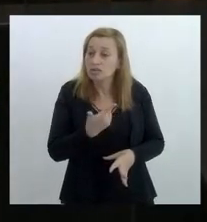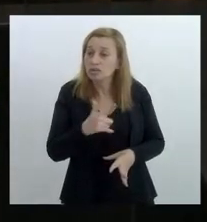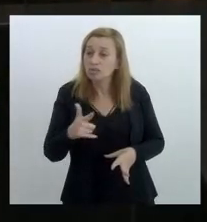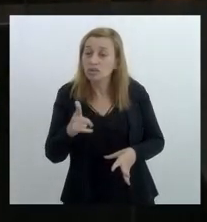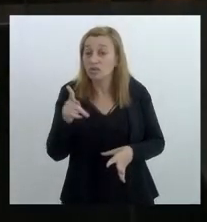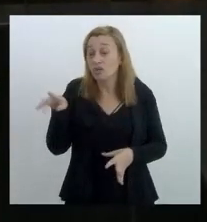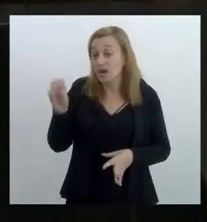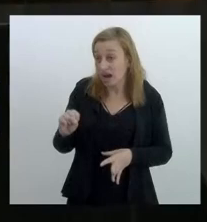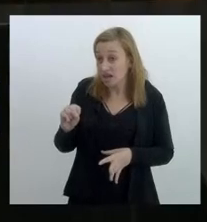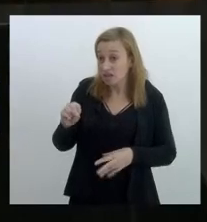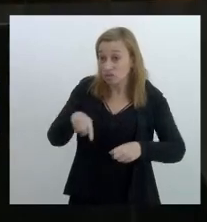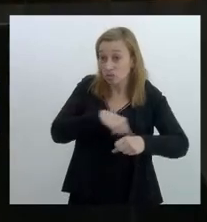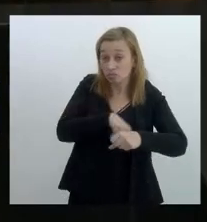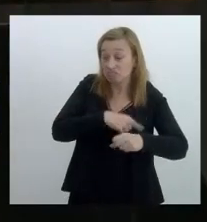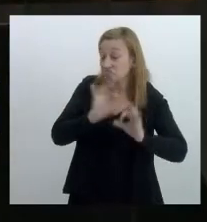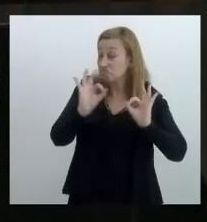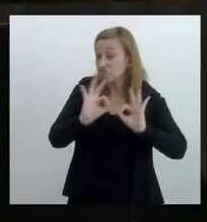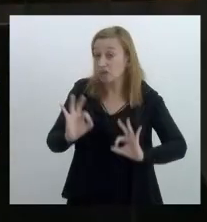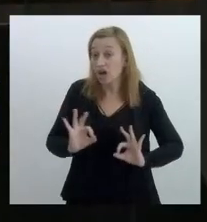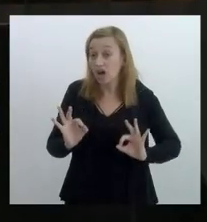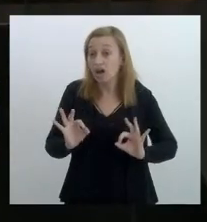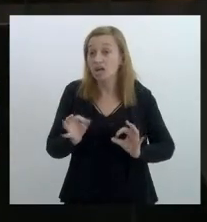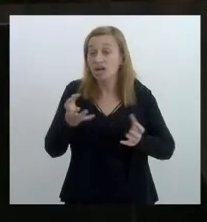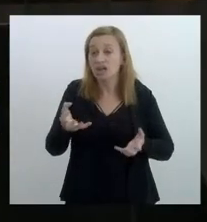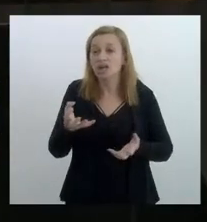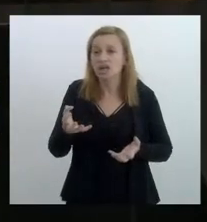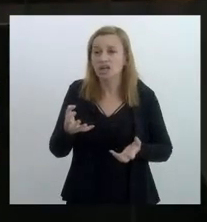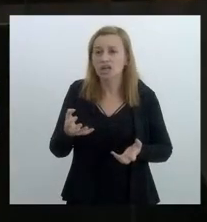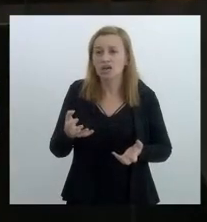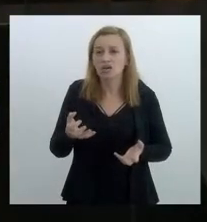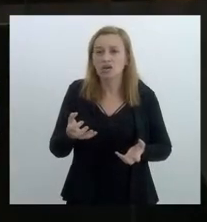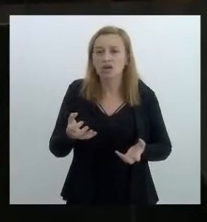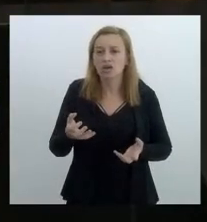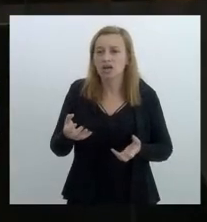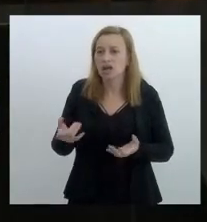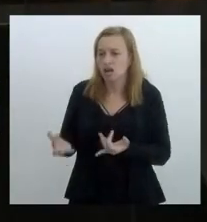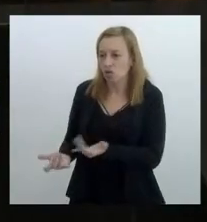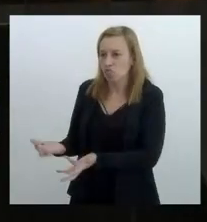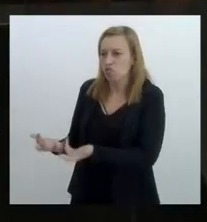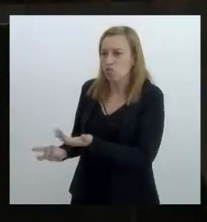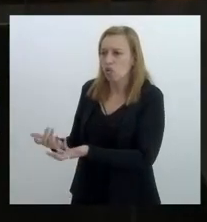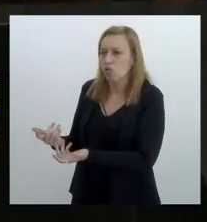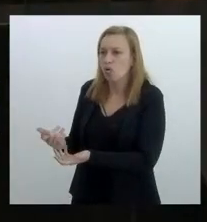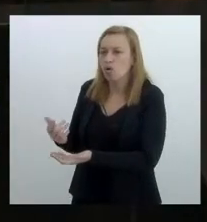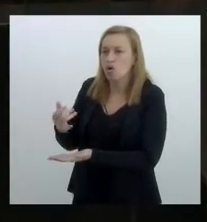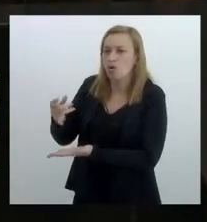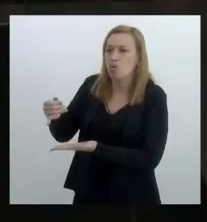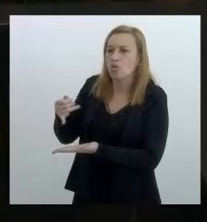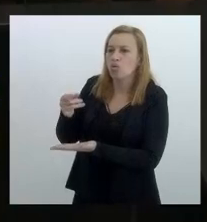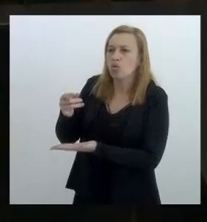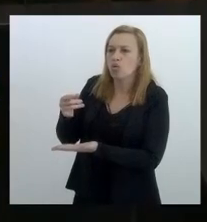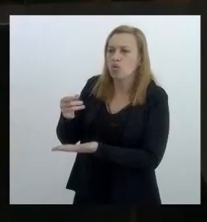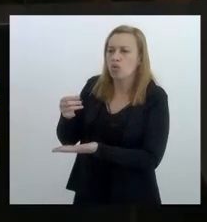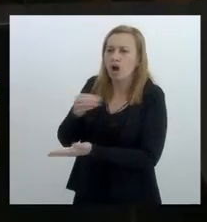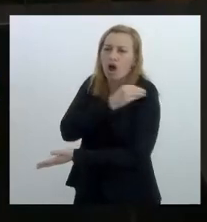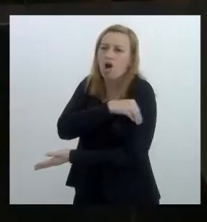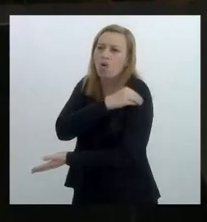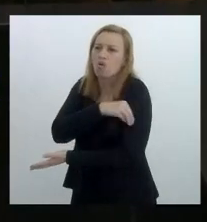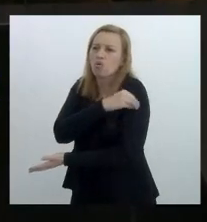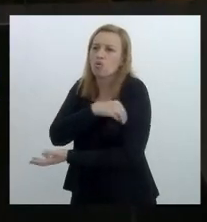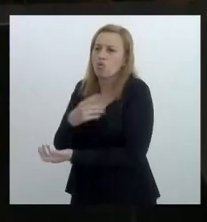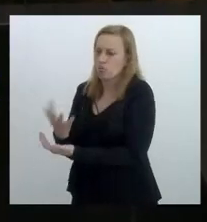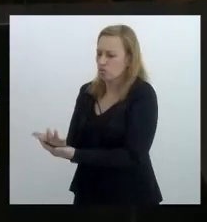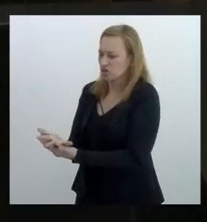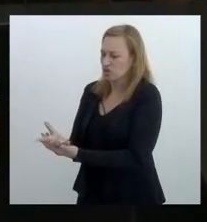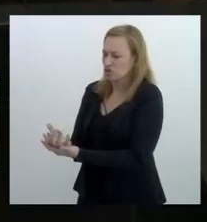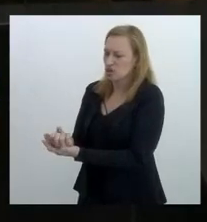de cozinha para cozinhar, tentou ligar ali o fogo com álcool e queimou a família inteira.